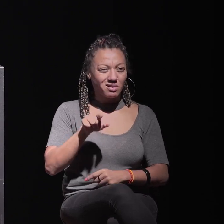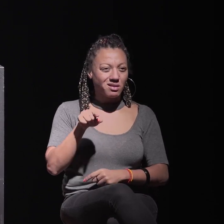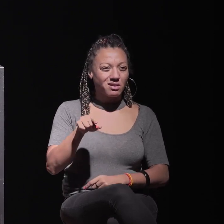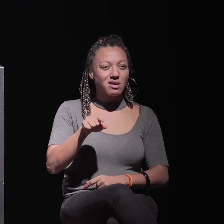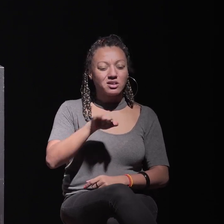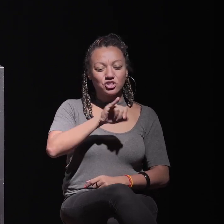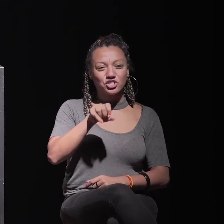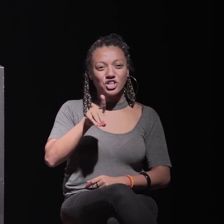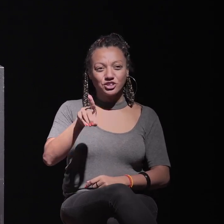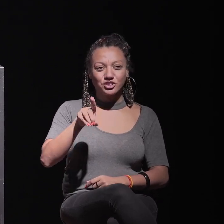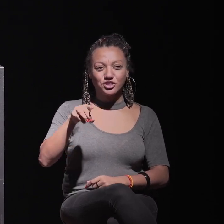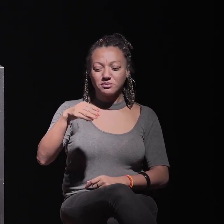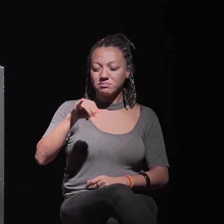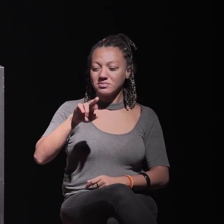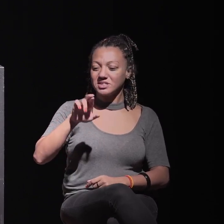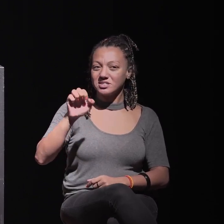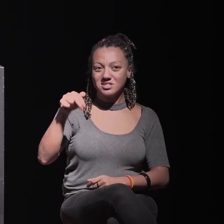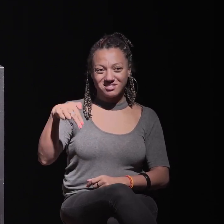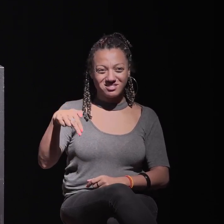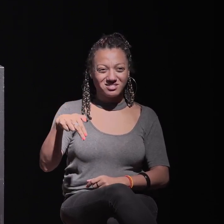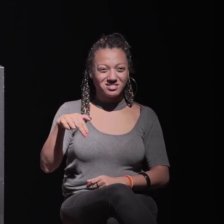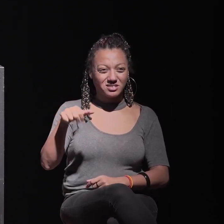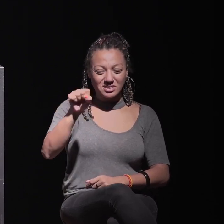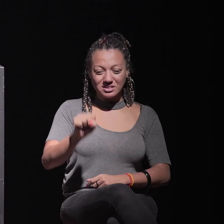Jardim Miriam, aqui na Zona Sul de São Paulo.